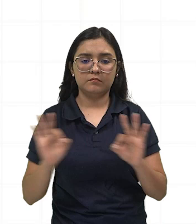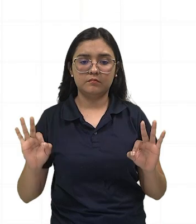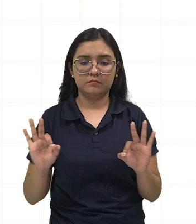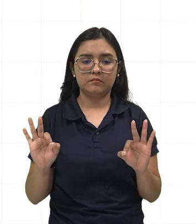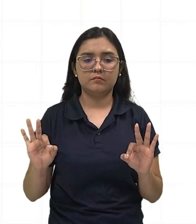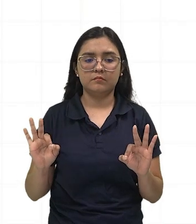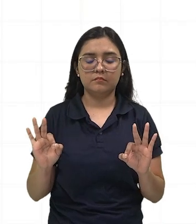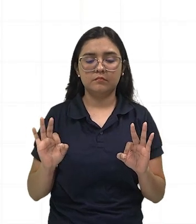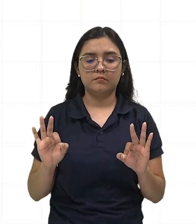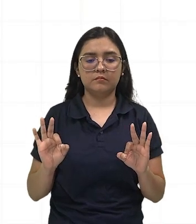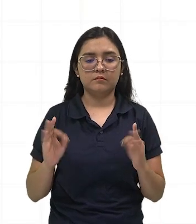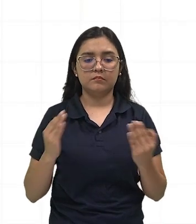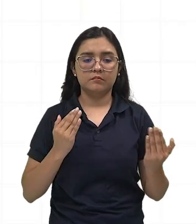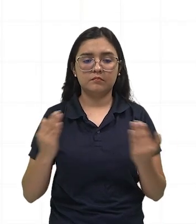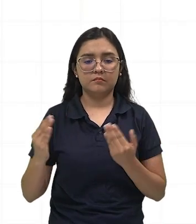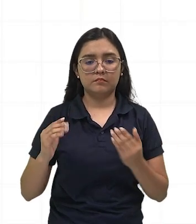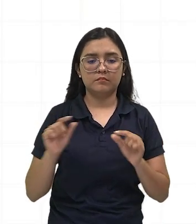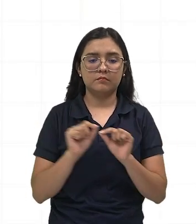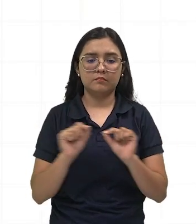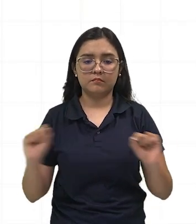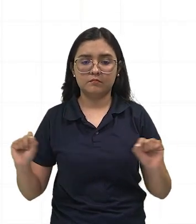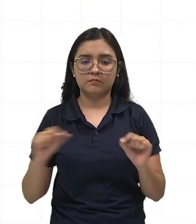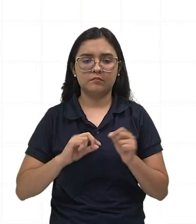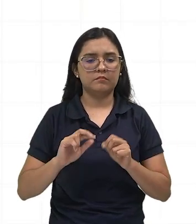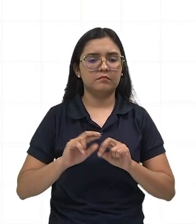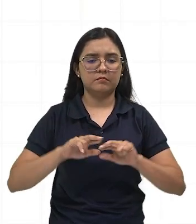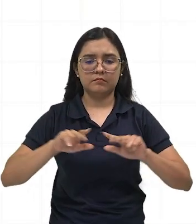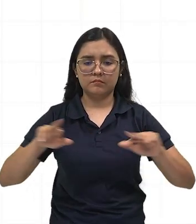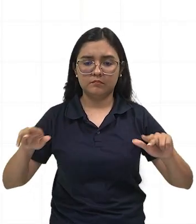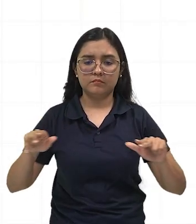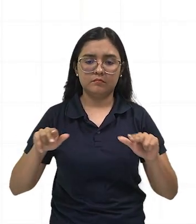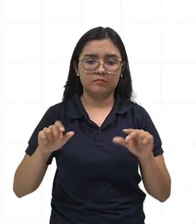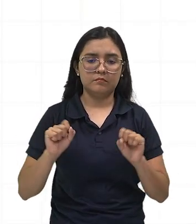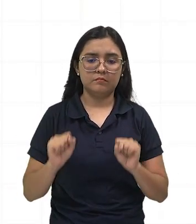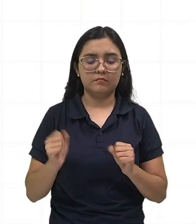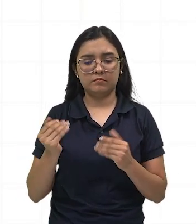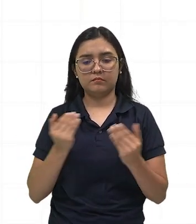quê? Olha, para comparar medidas diversas.